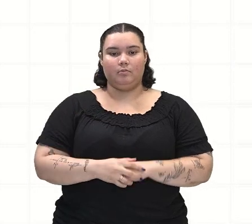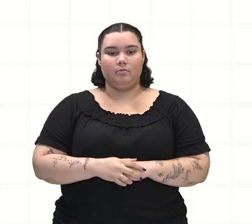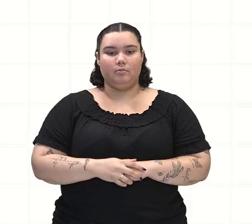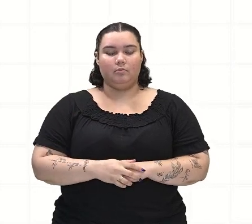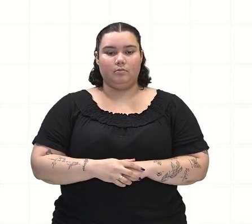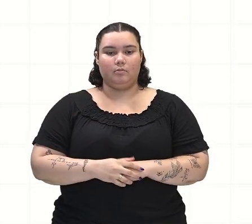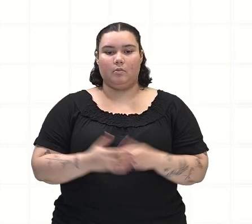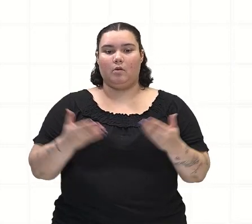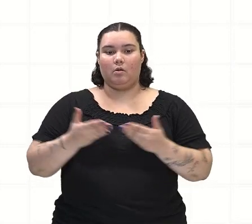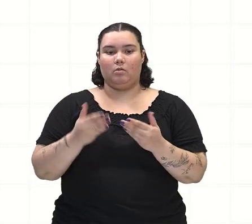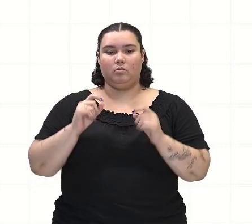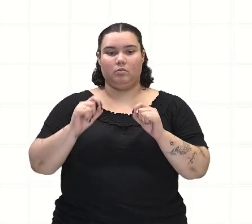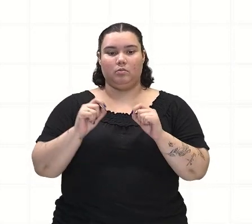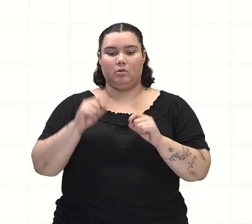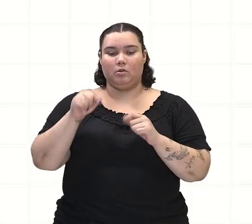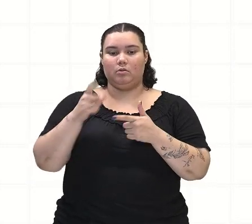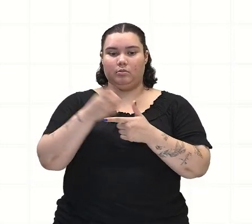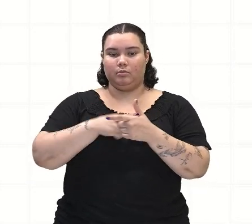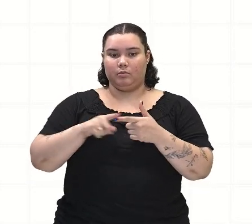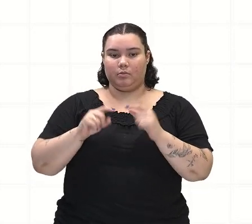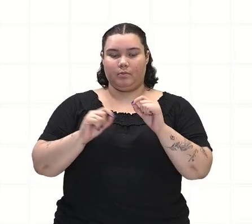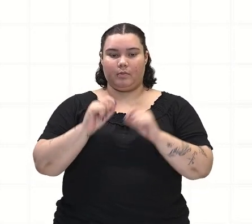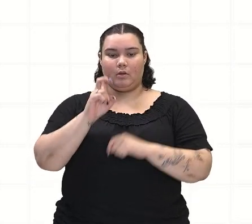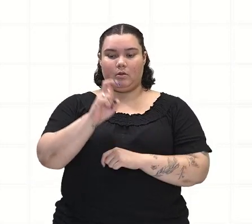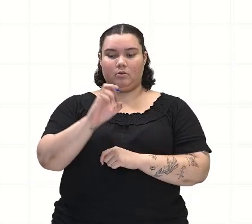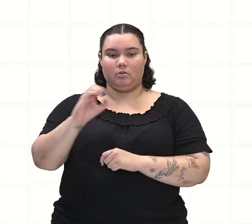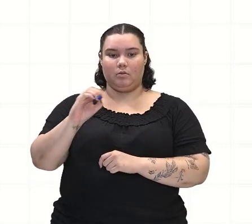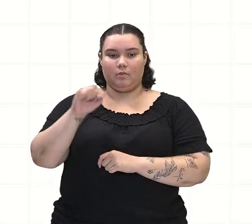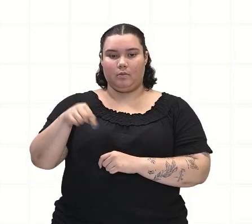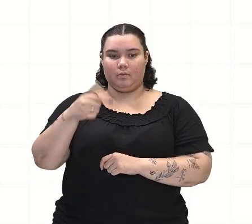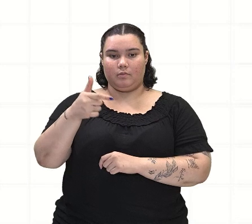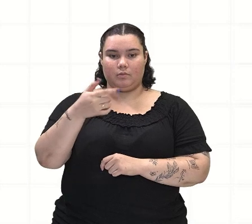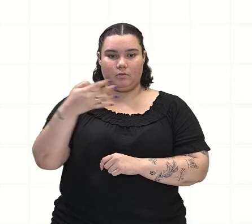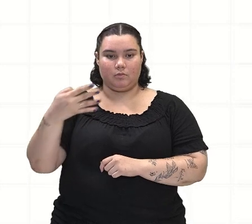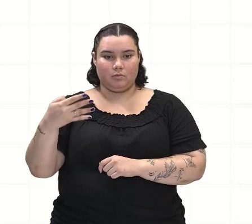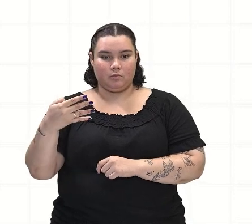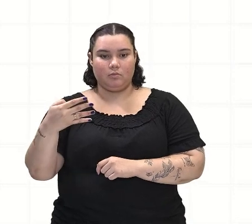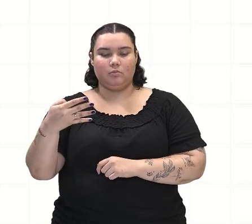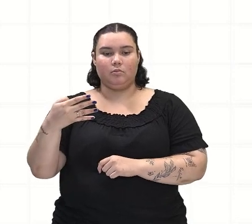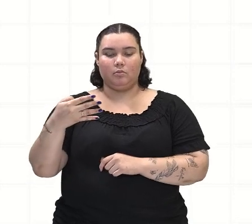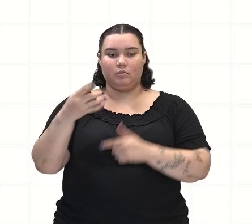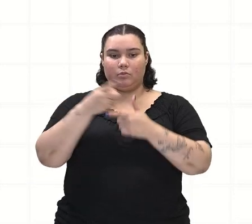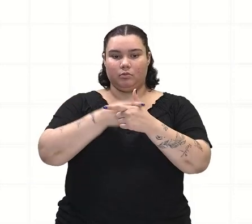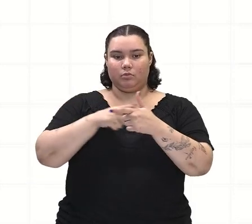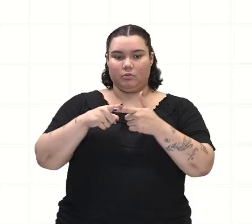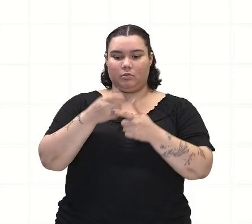eu faço somente essa divisão, né, de 50,24 por